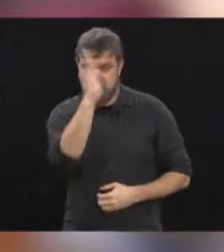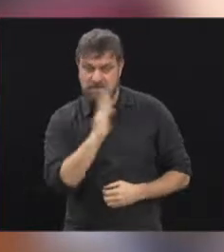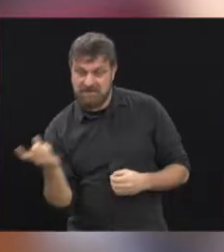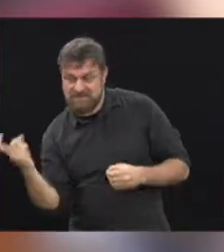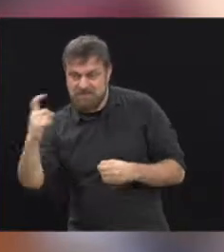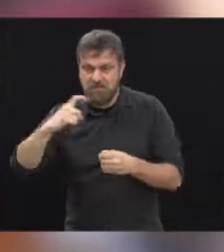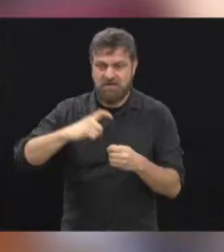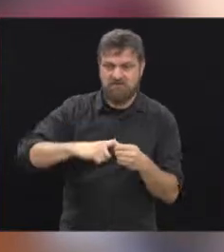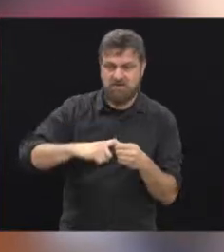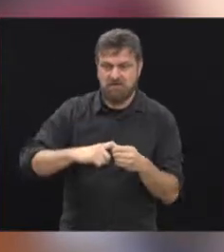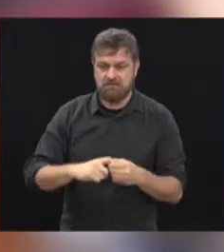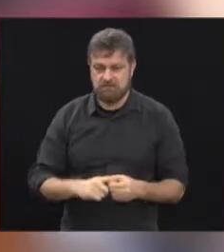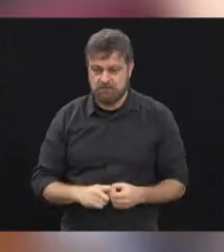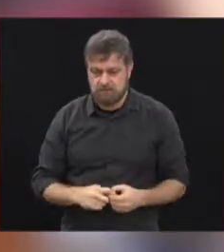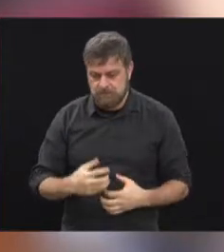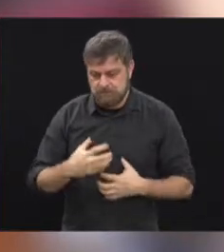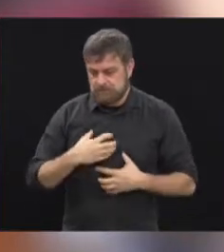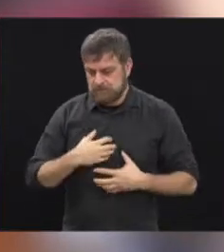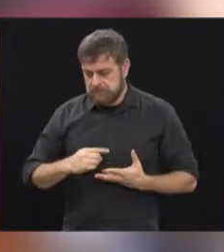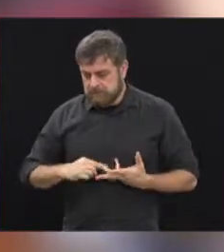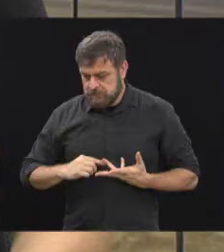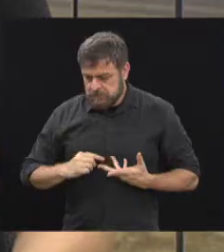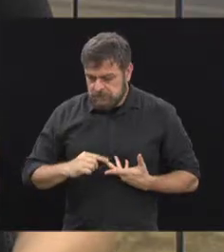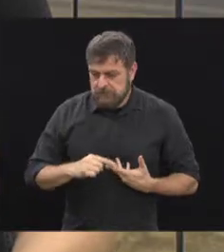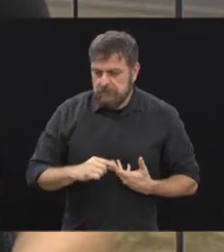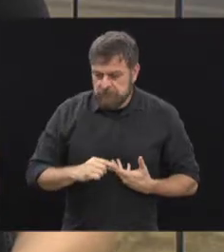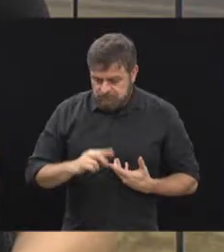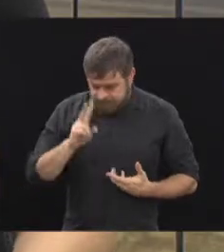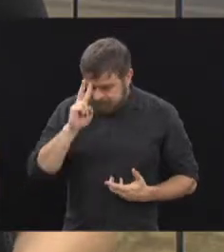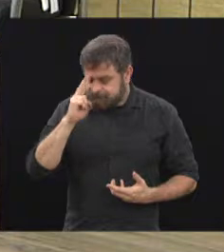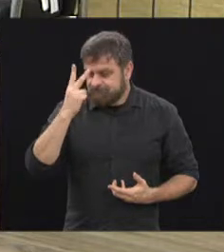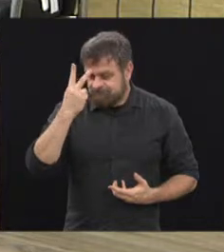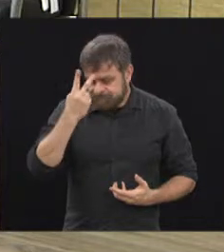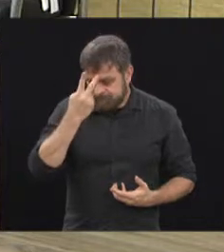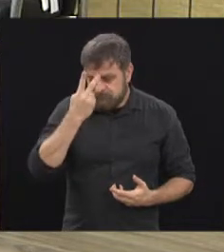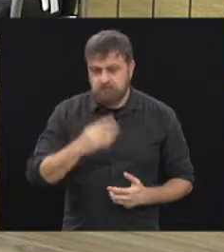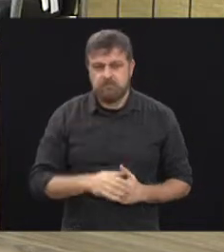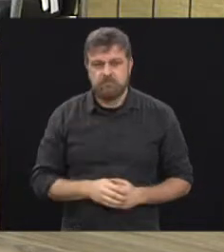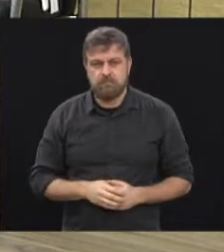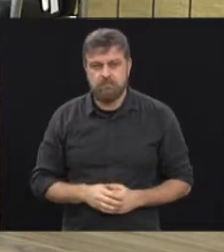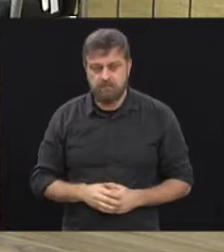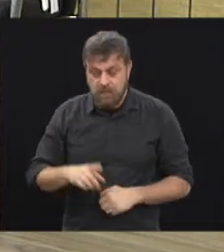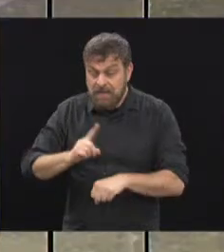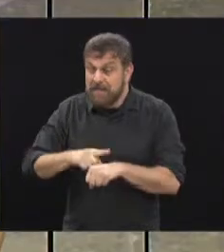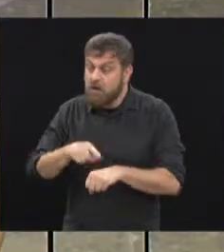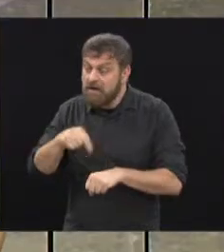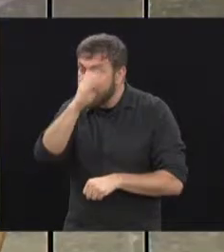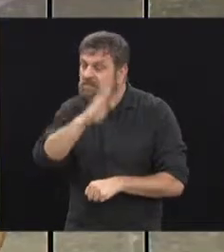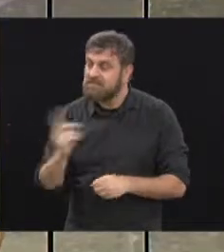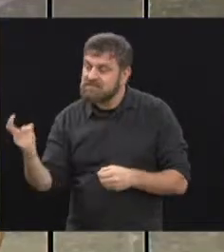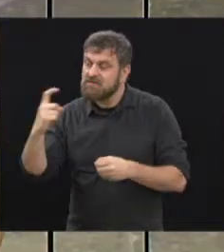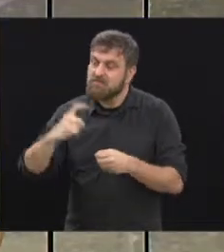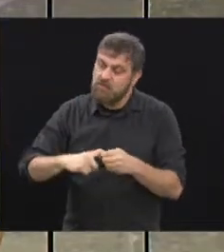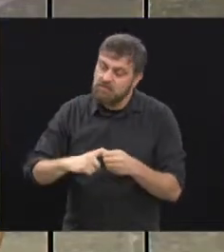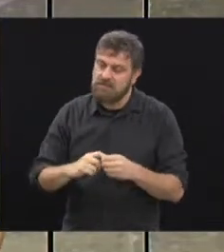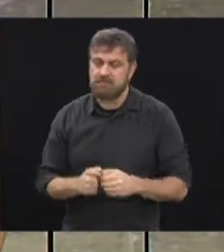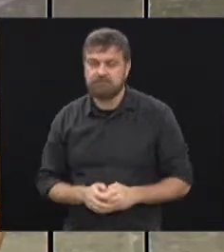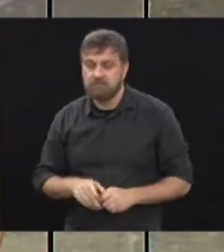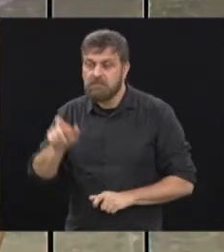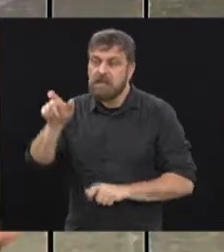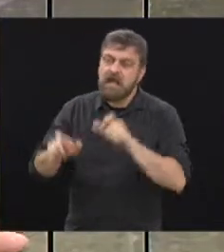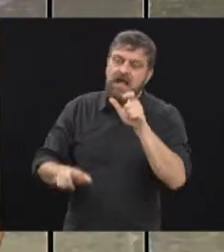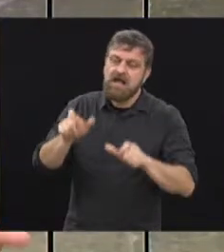cá e começa a dar valor a umas coisas que a gente não dava, assim. E nessa volta, como que é o feedback